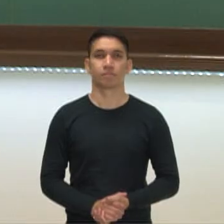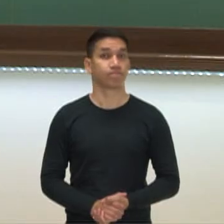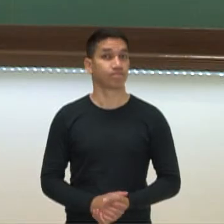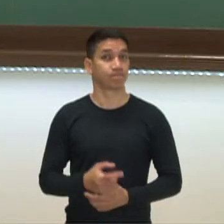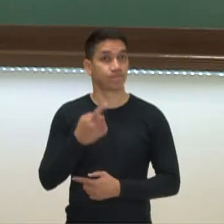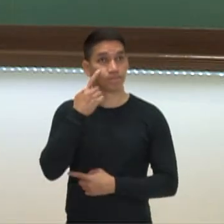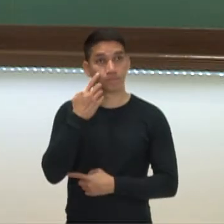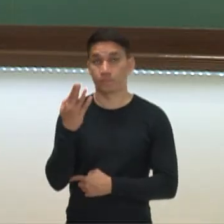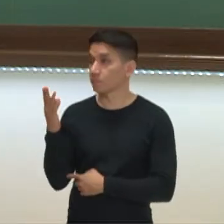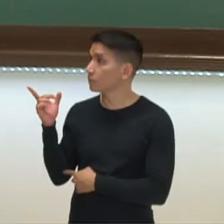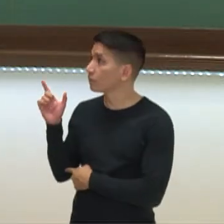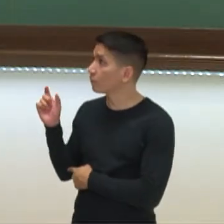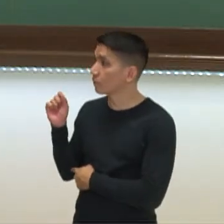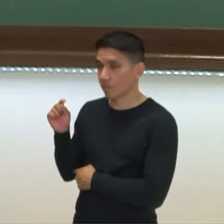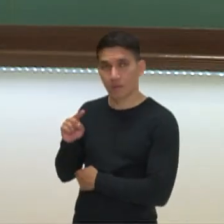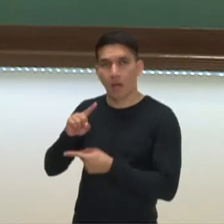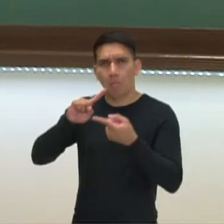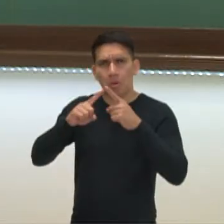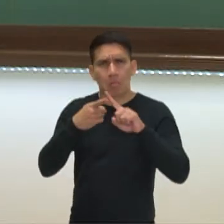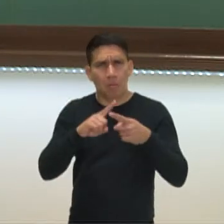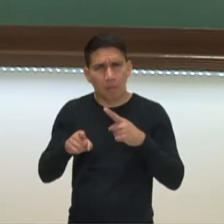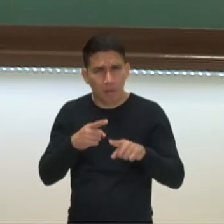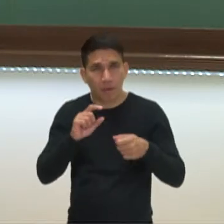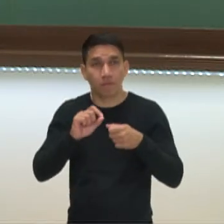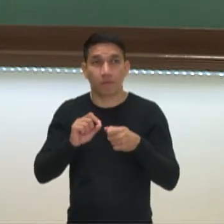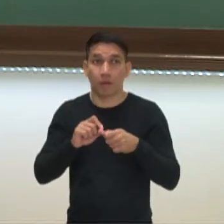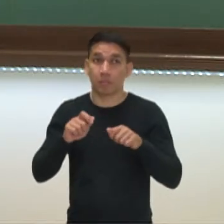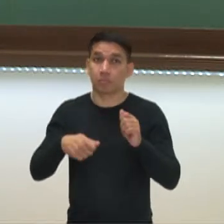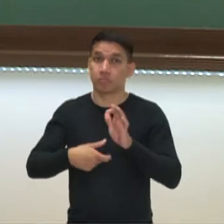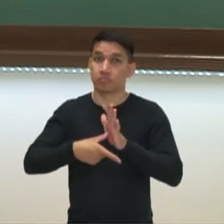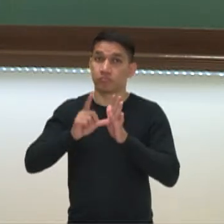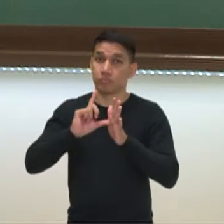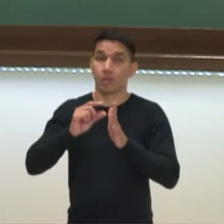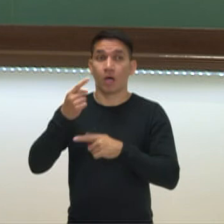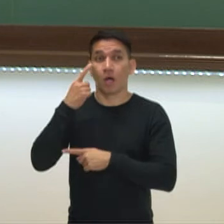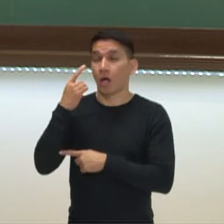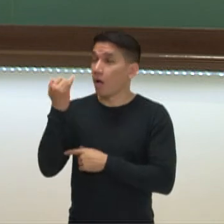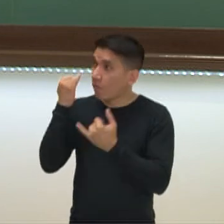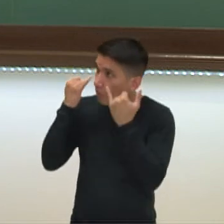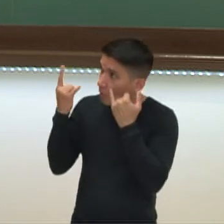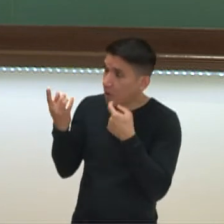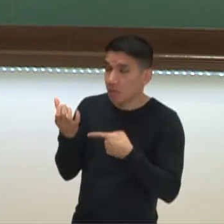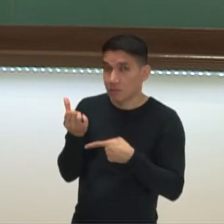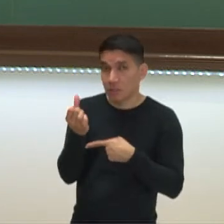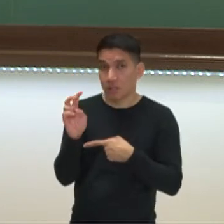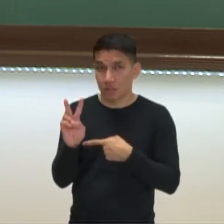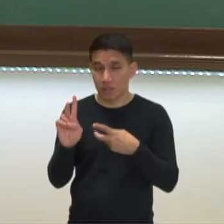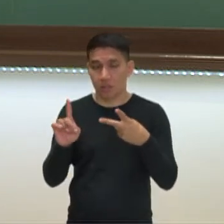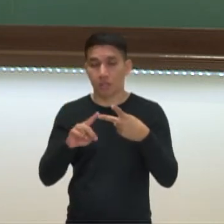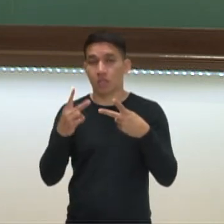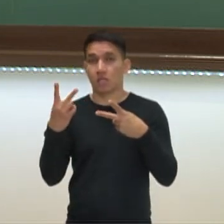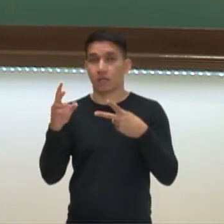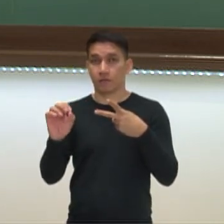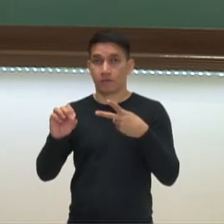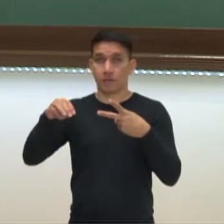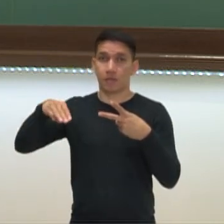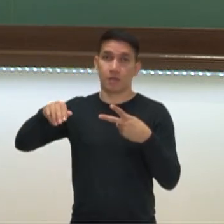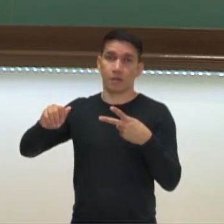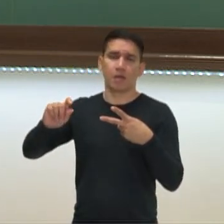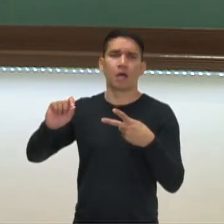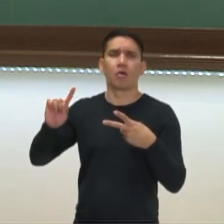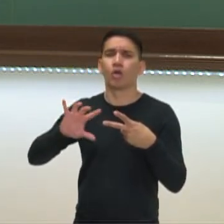Então olha só, gente, para você resolver o problema, primeiro você lê aqui as informações, 6 volts e 20 miliamperes. Você tem tudo o que